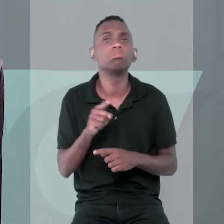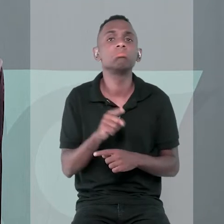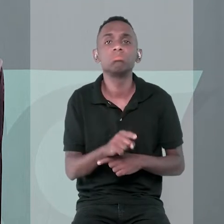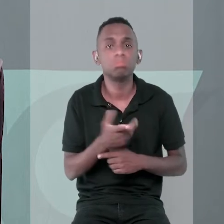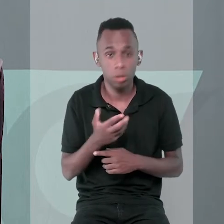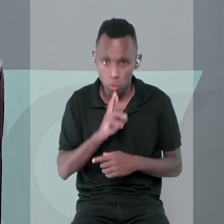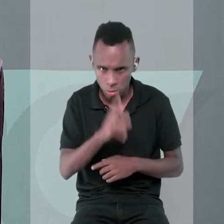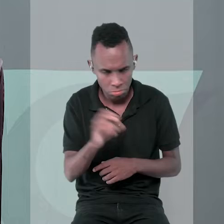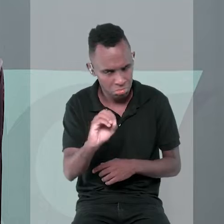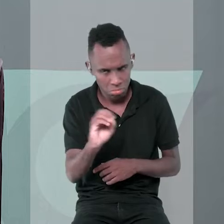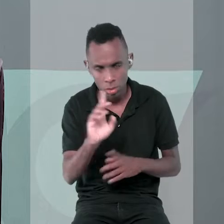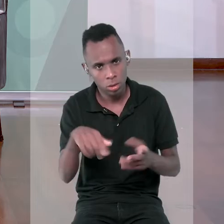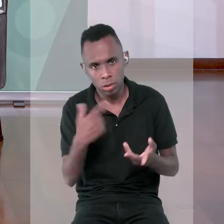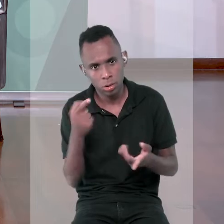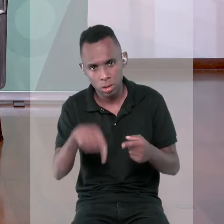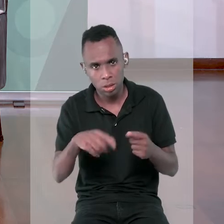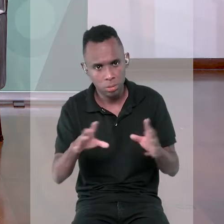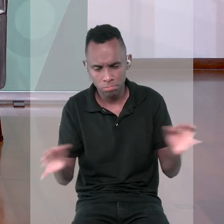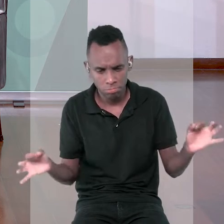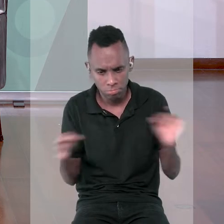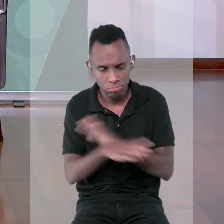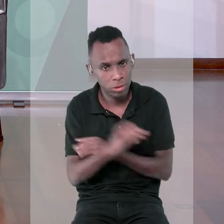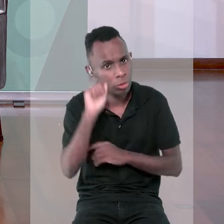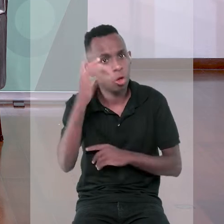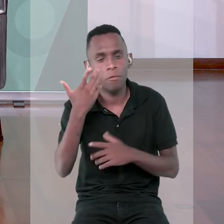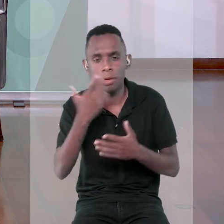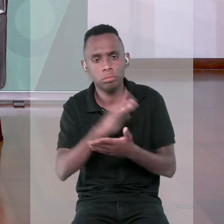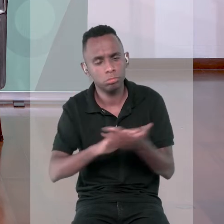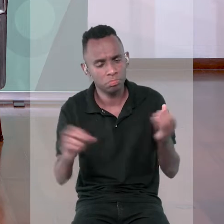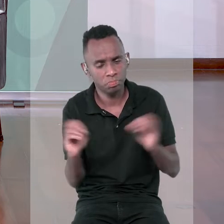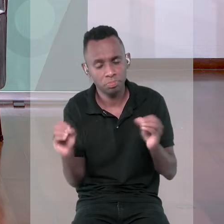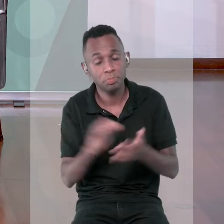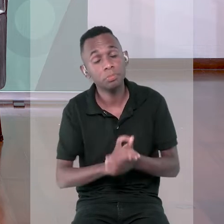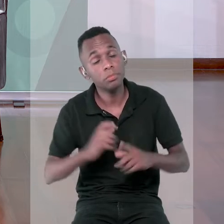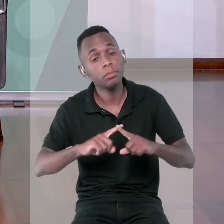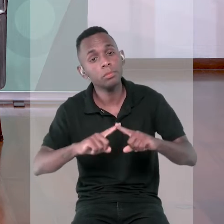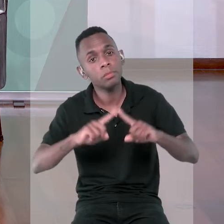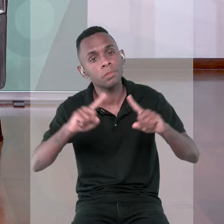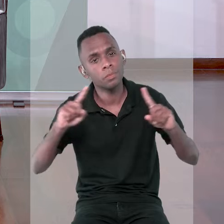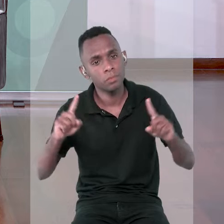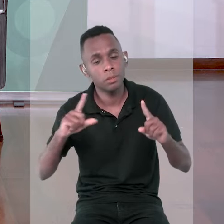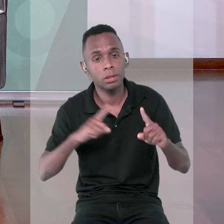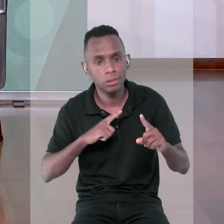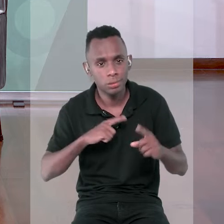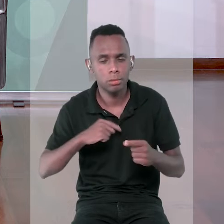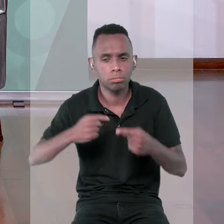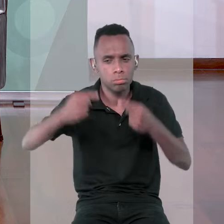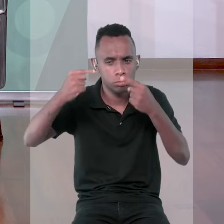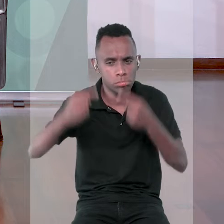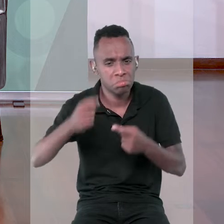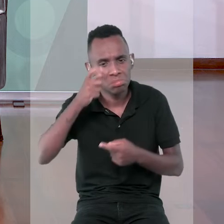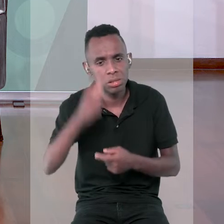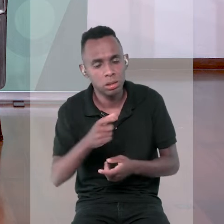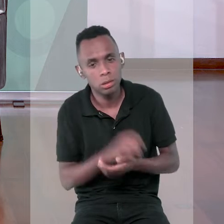não estou respondendo, porque eu acho que a gente não está aqui para resolver todo o mistério do mundo, mas tem umas intrigas interessantes na